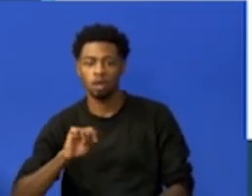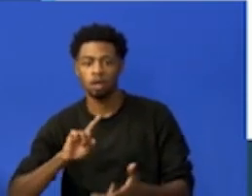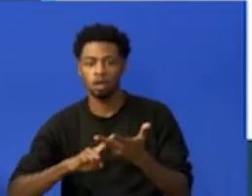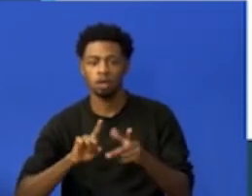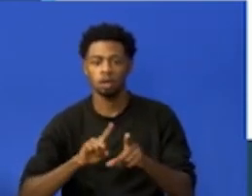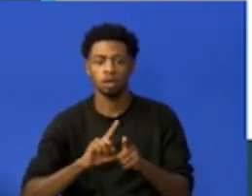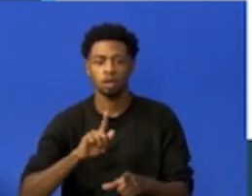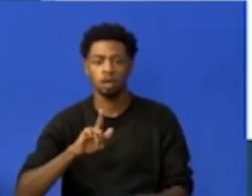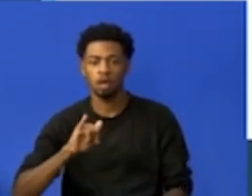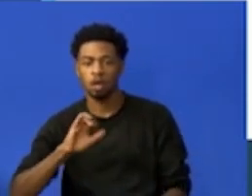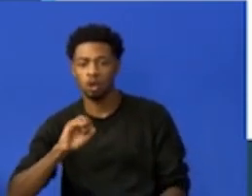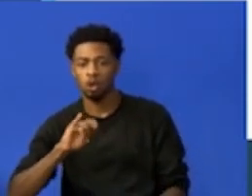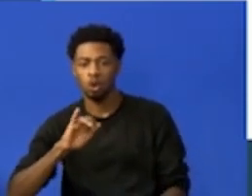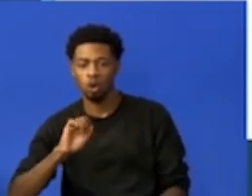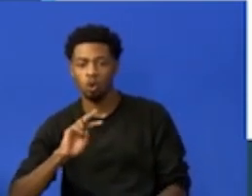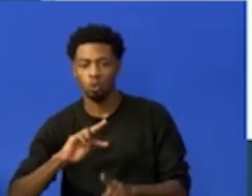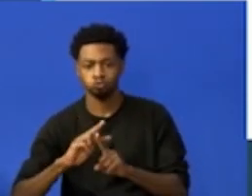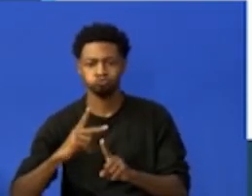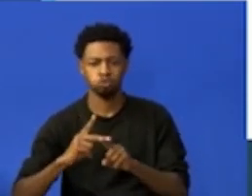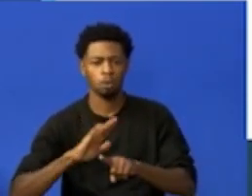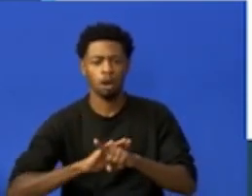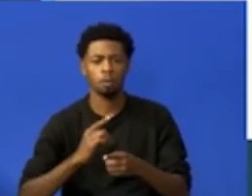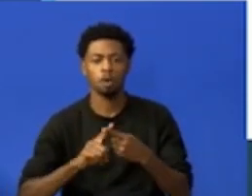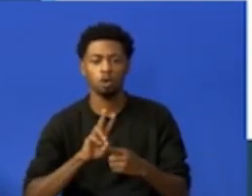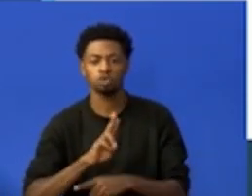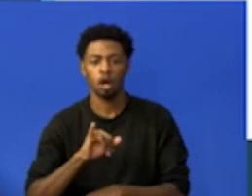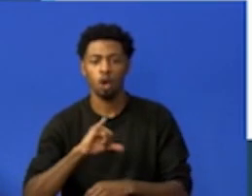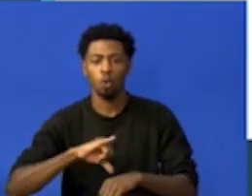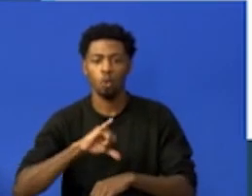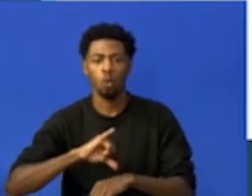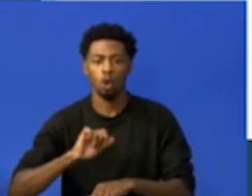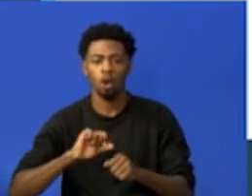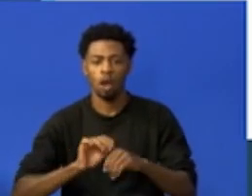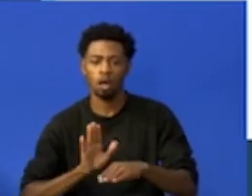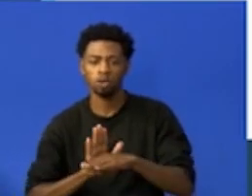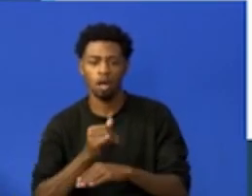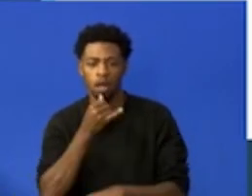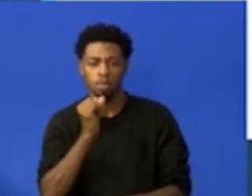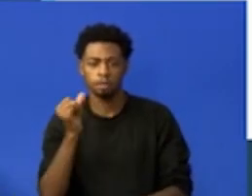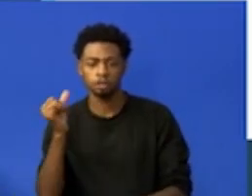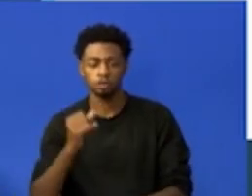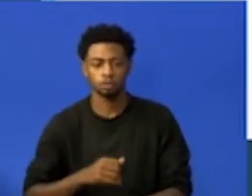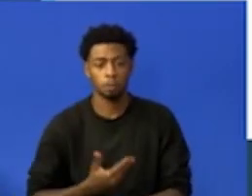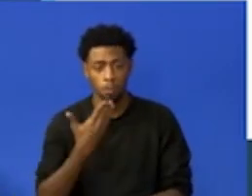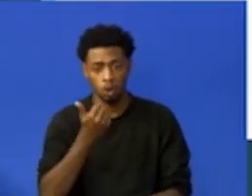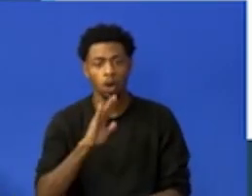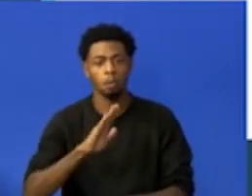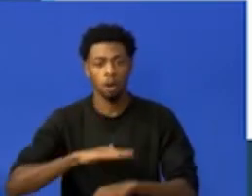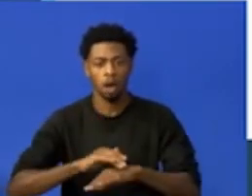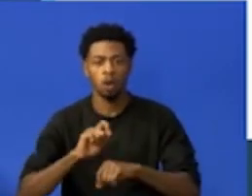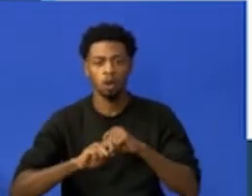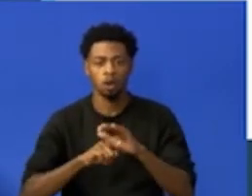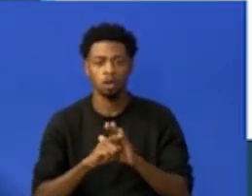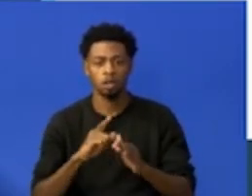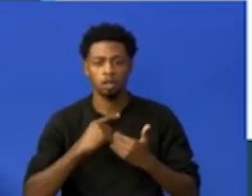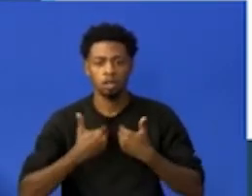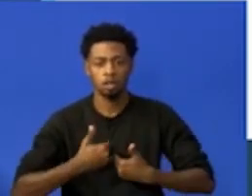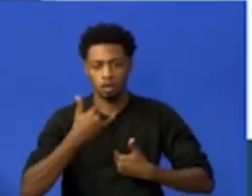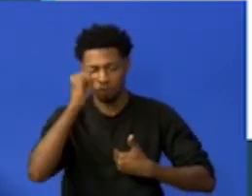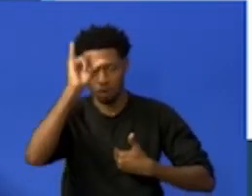estoques de glicogênio, pela utilização de gordura como substrato energético, melhorando a tolerância à